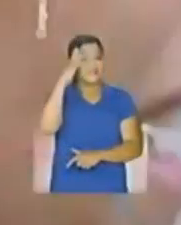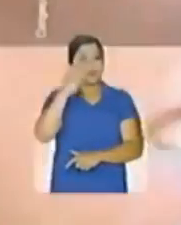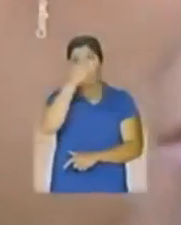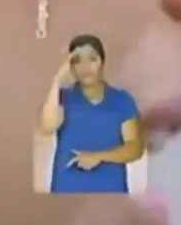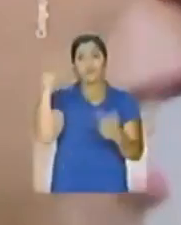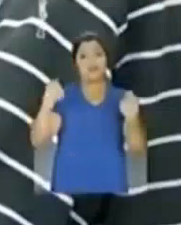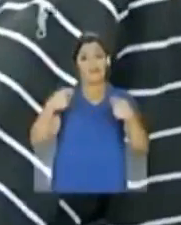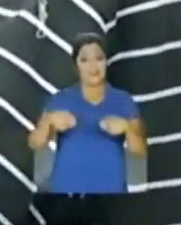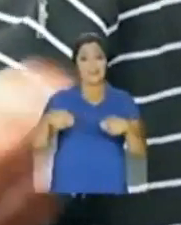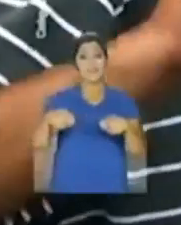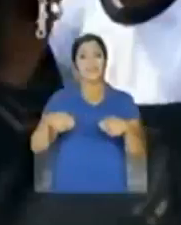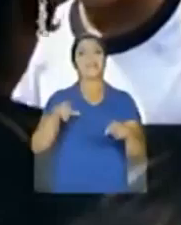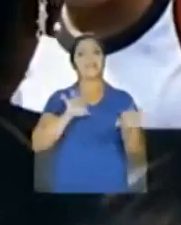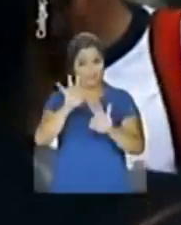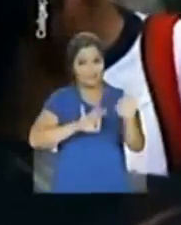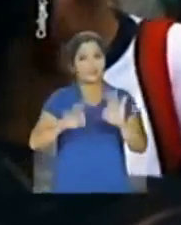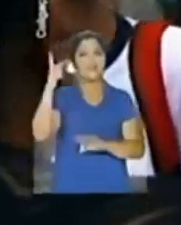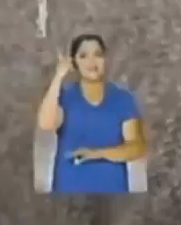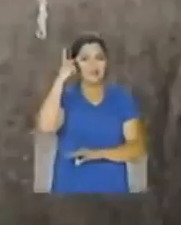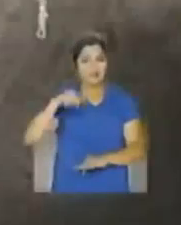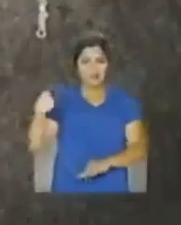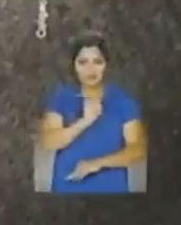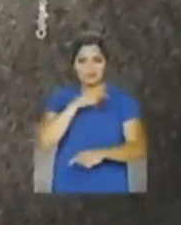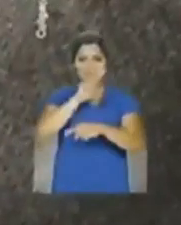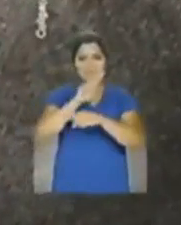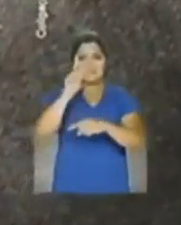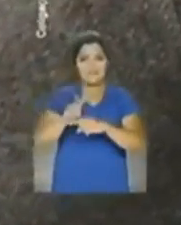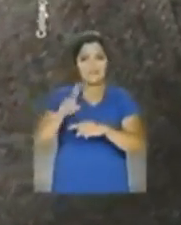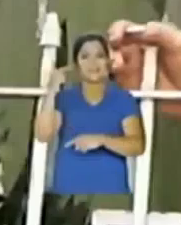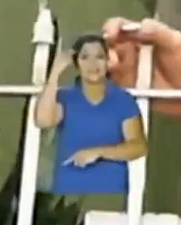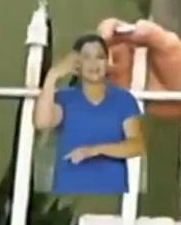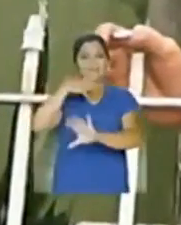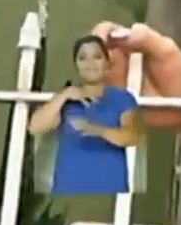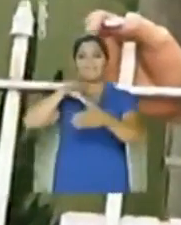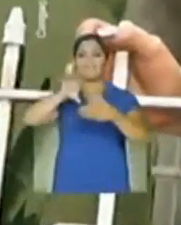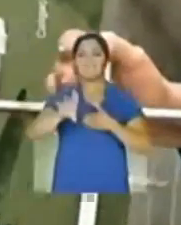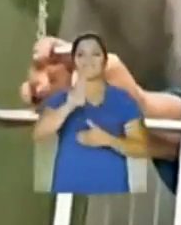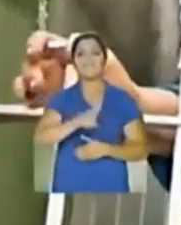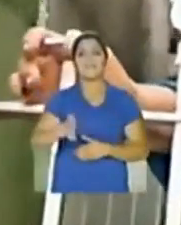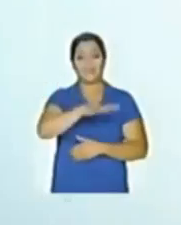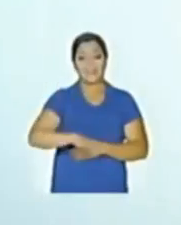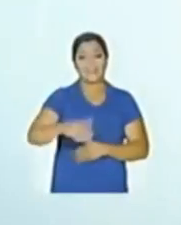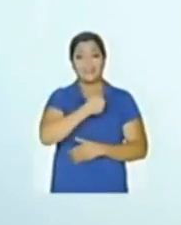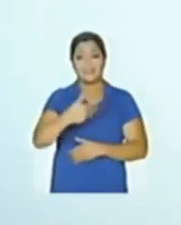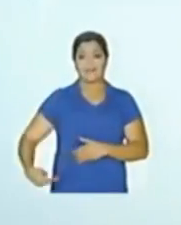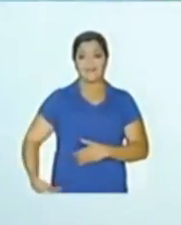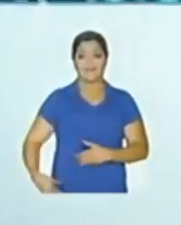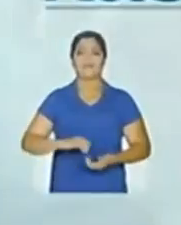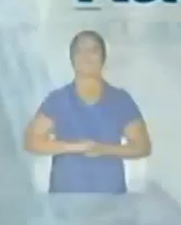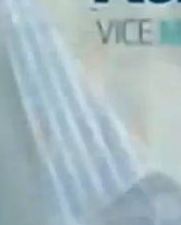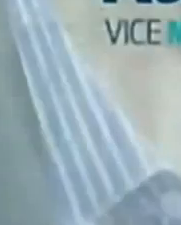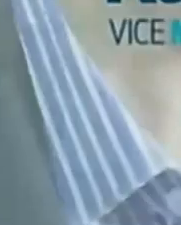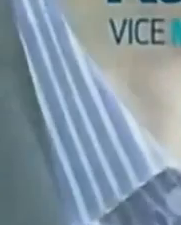toda a vizinhança precisa e quer. Ele vai arrumar a casa. Nós vamos cuidar de São Paulo com o olhar e sentimento de quem